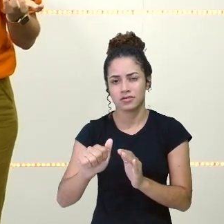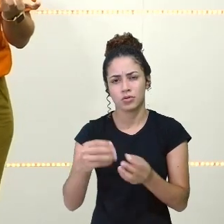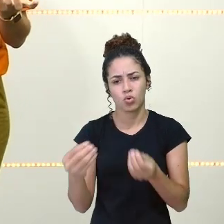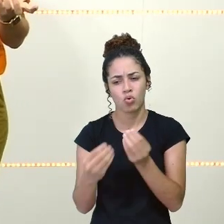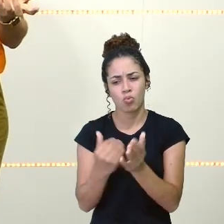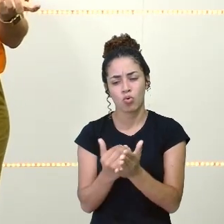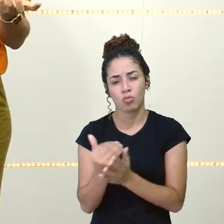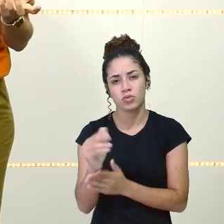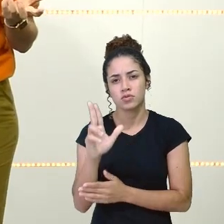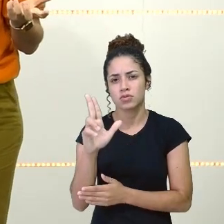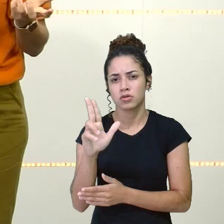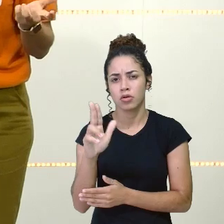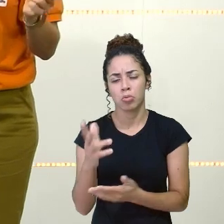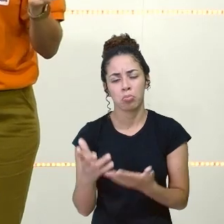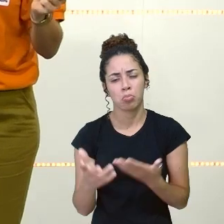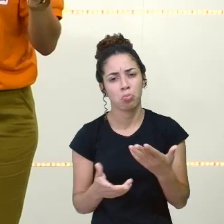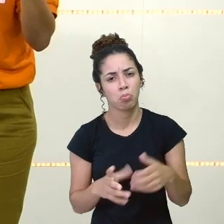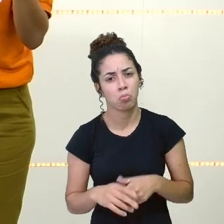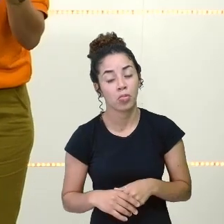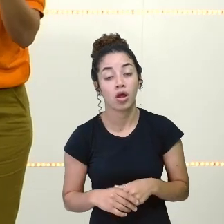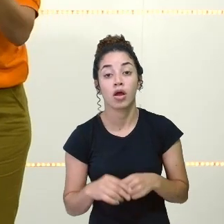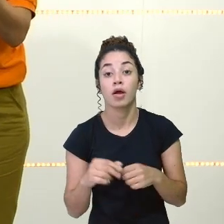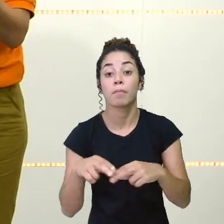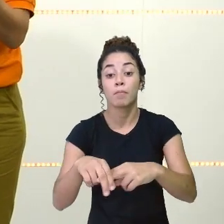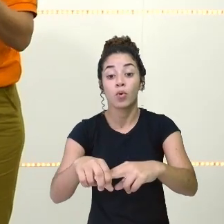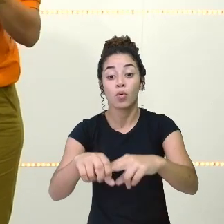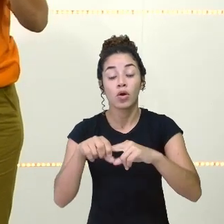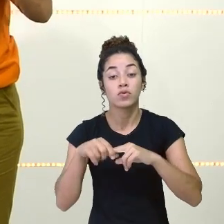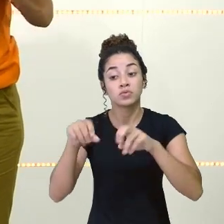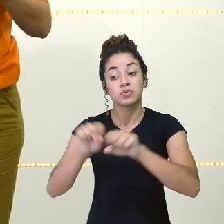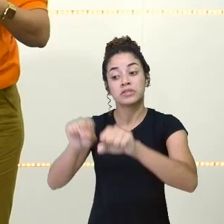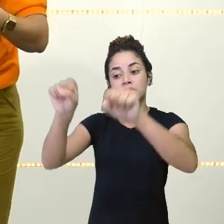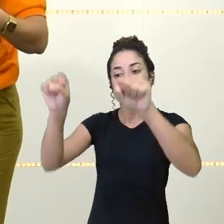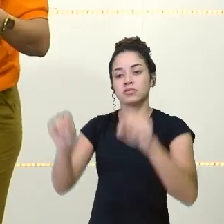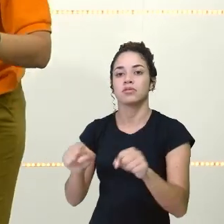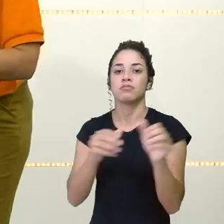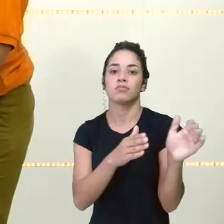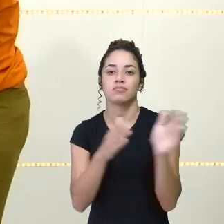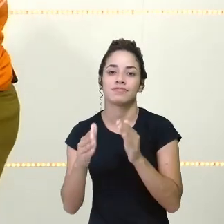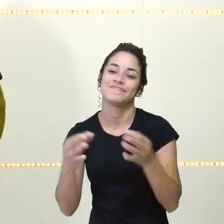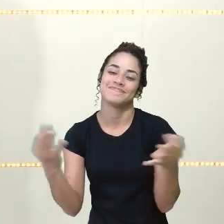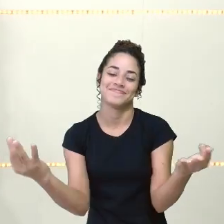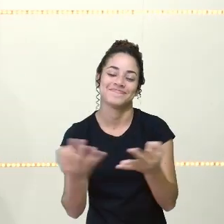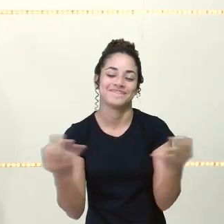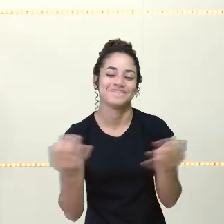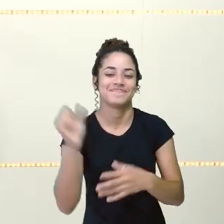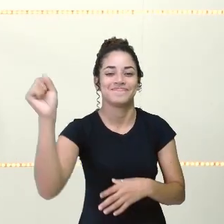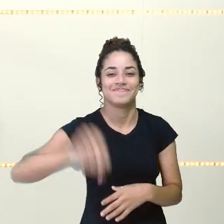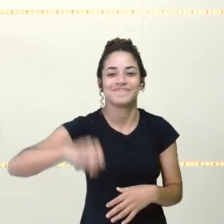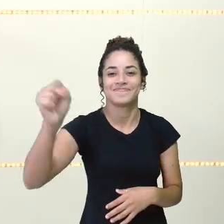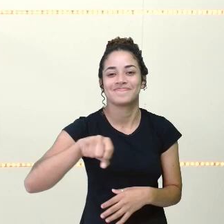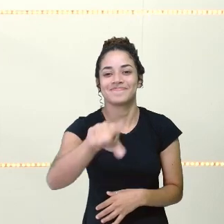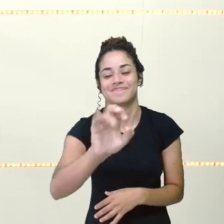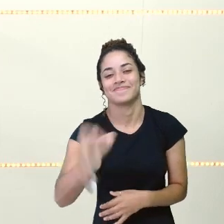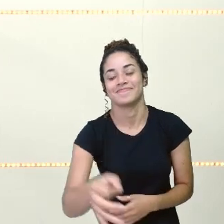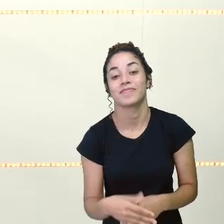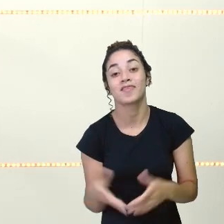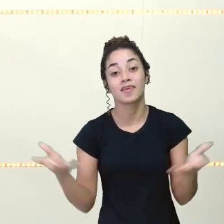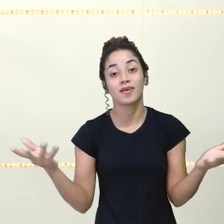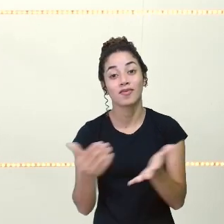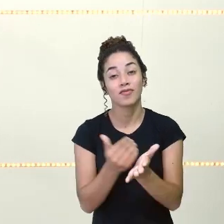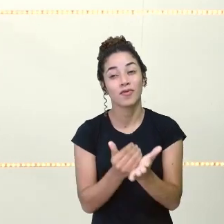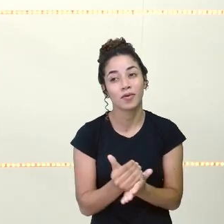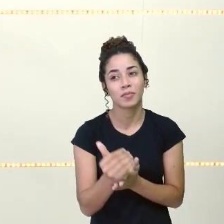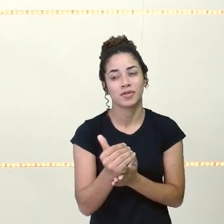Ah, professor, entendi. É por causa do sistema posicional. Perfeito. Então, eu vou começar a minha